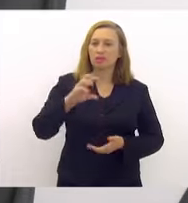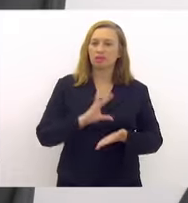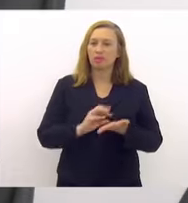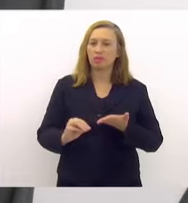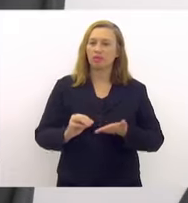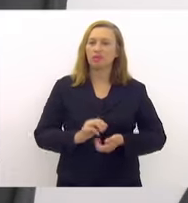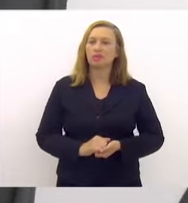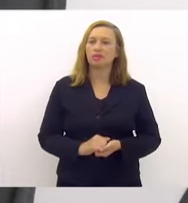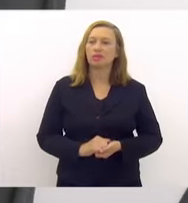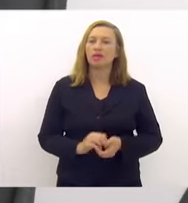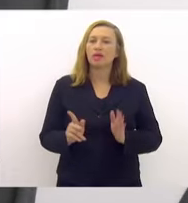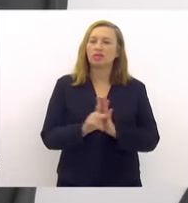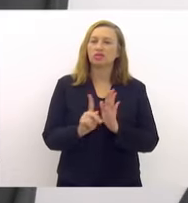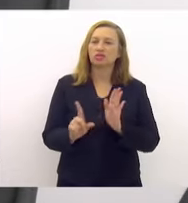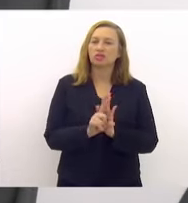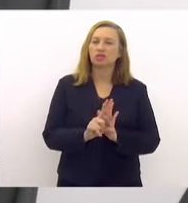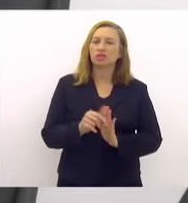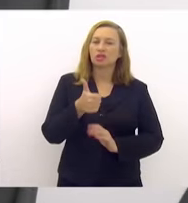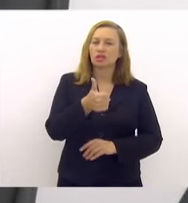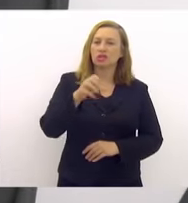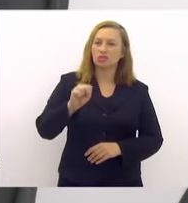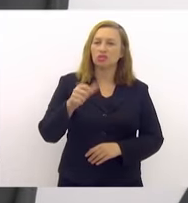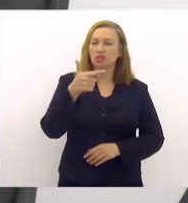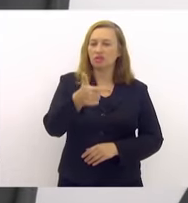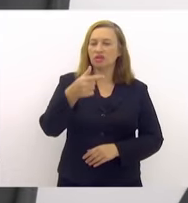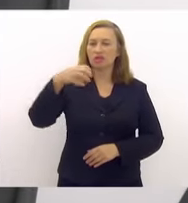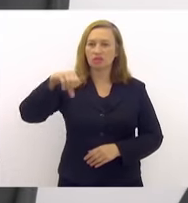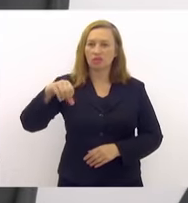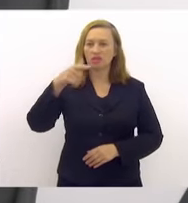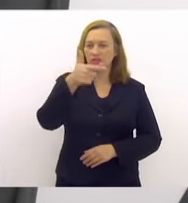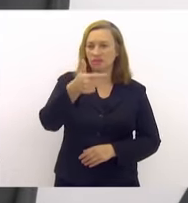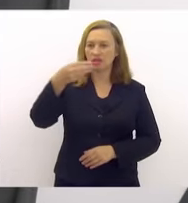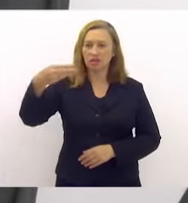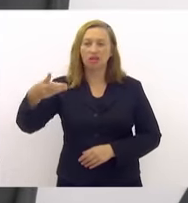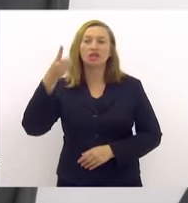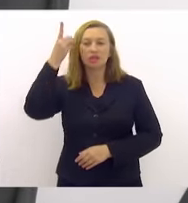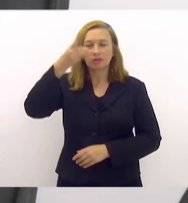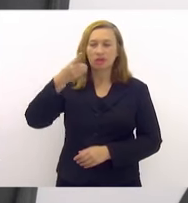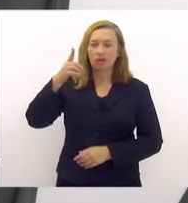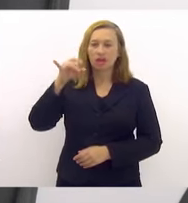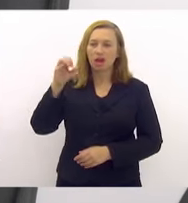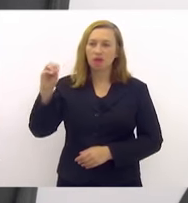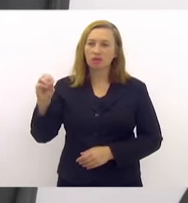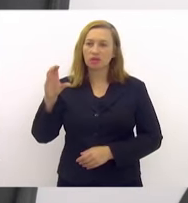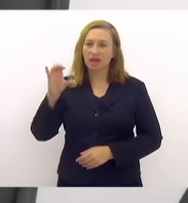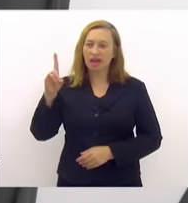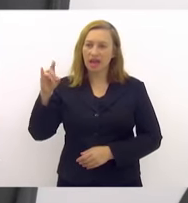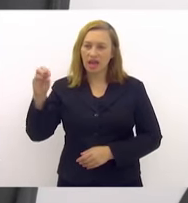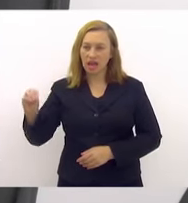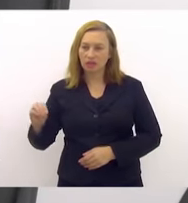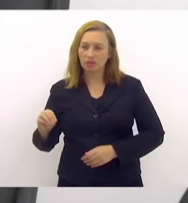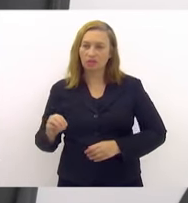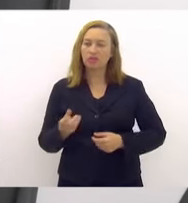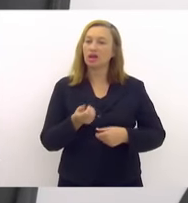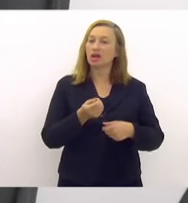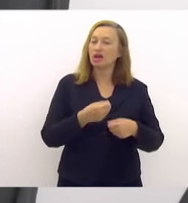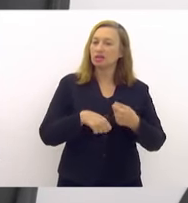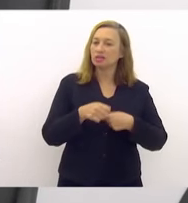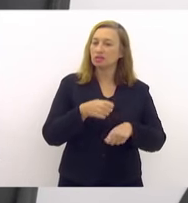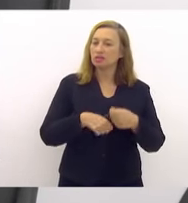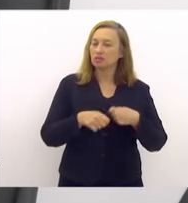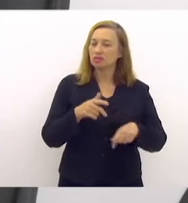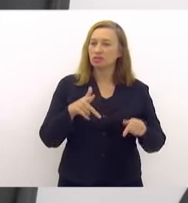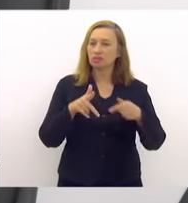pauta, projeto de lei 1829 de 23, de autoria do deputado Cláudio Caiado, que impõe sanções administrativas a